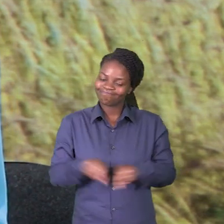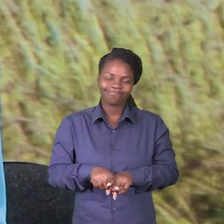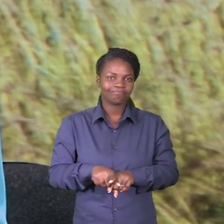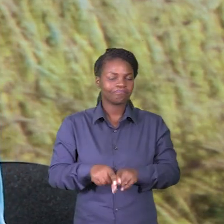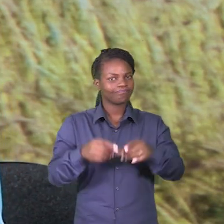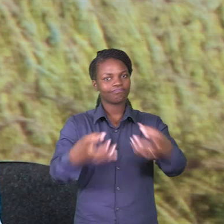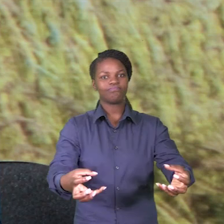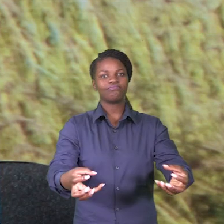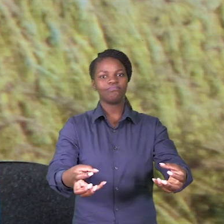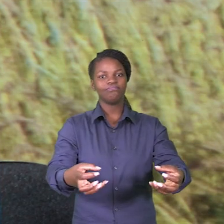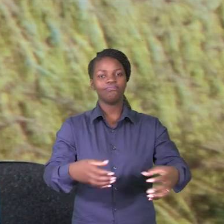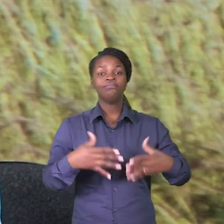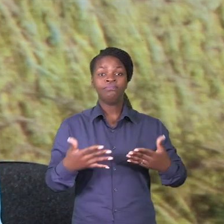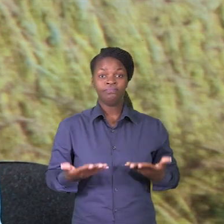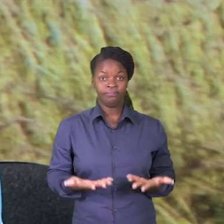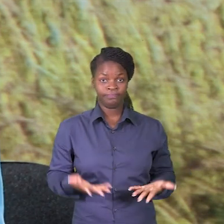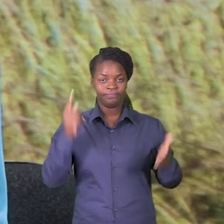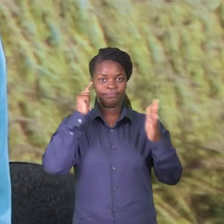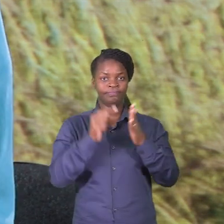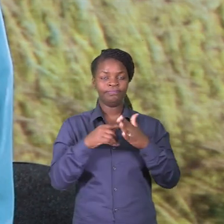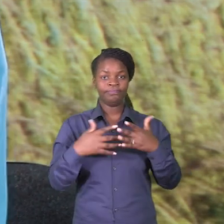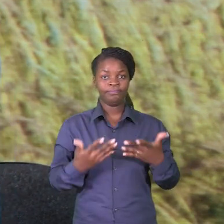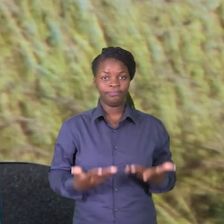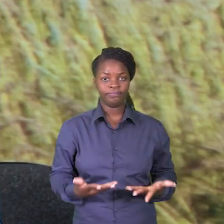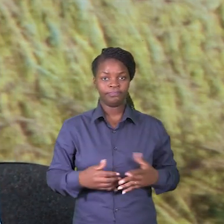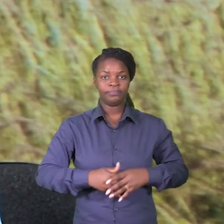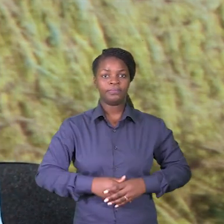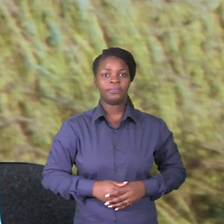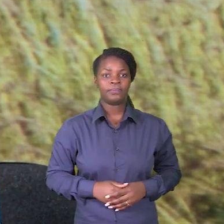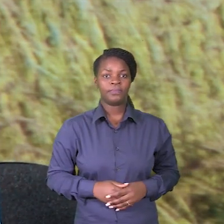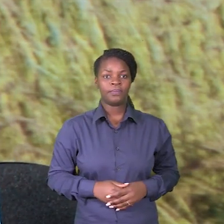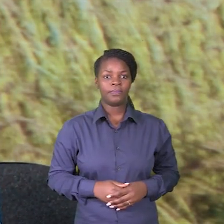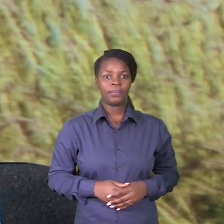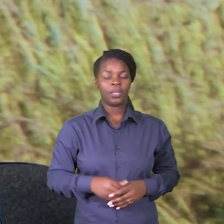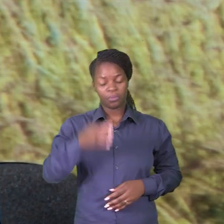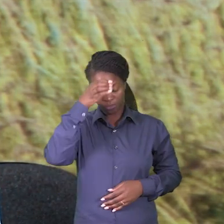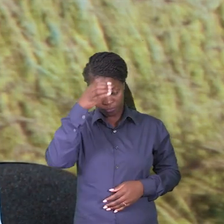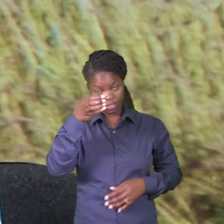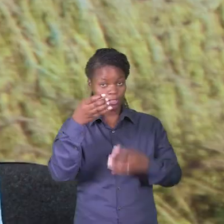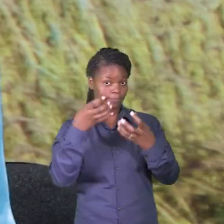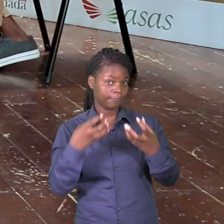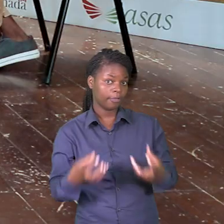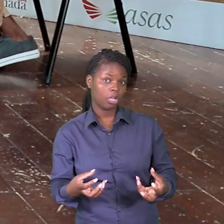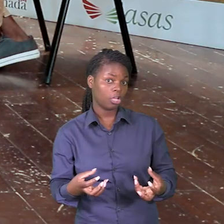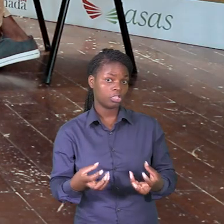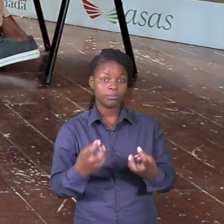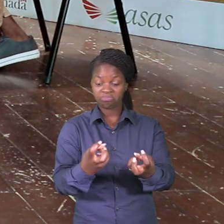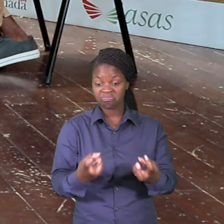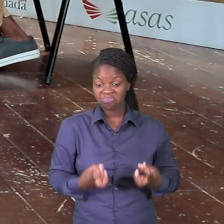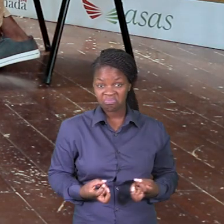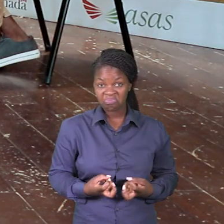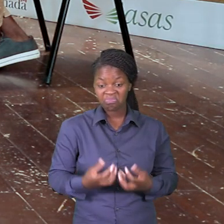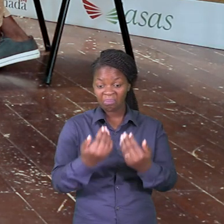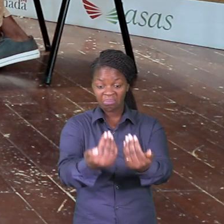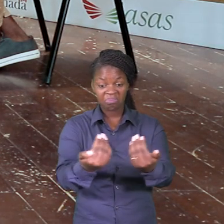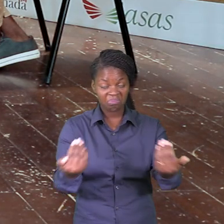poucas respostas as relações deas que são feitas e isso cria Hum como é que é a falta de confiança Por parte